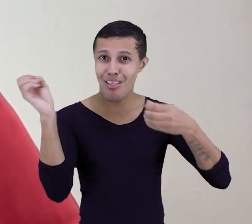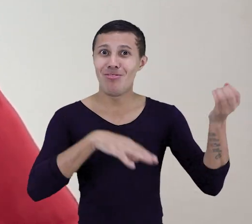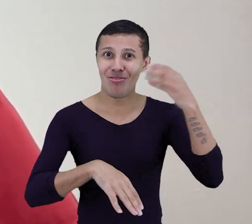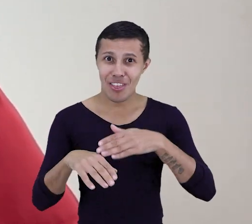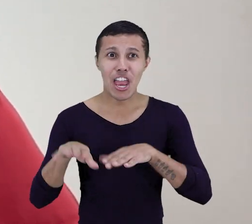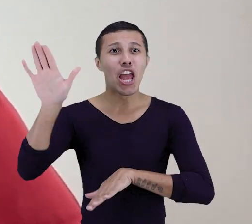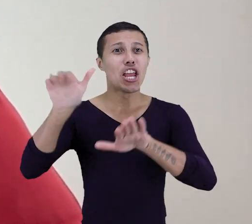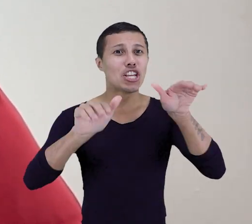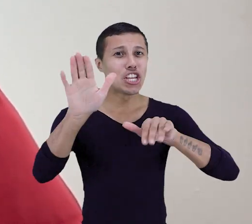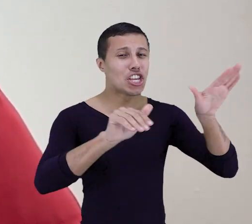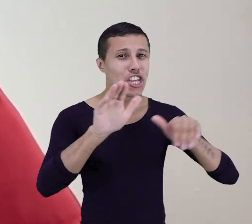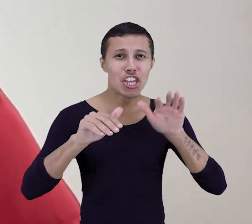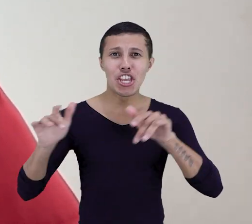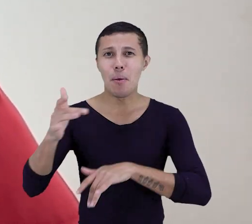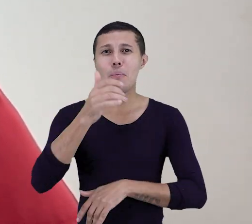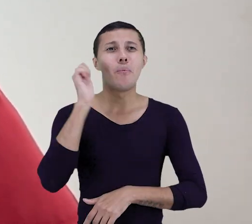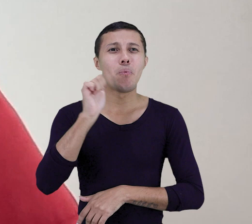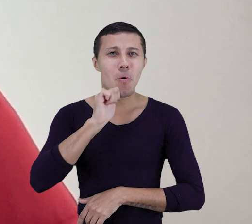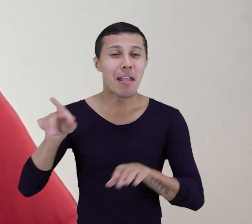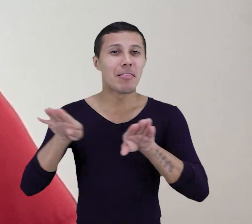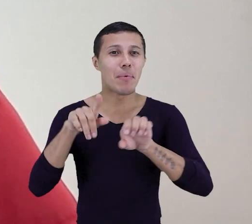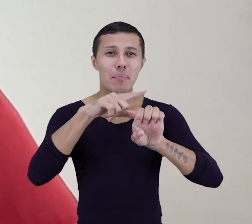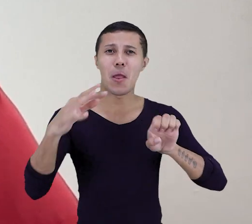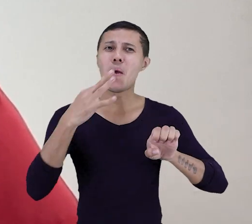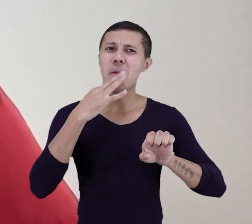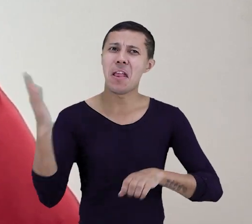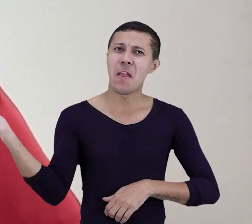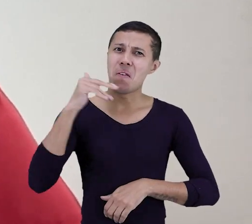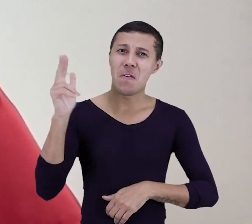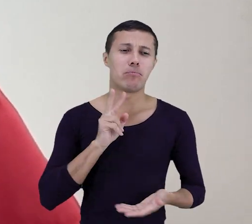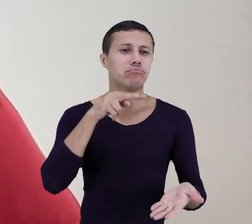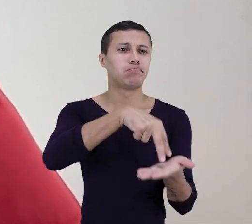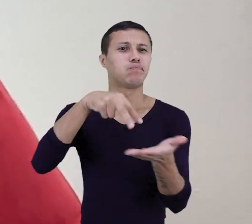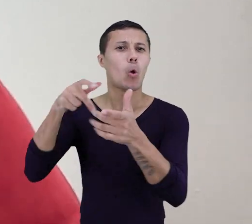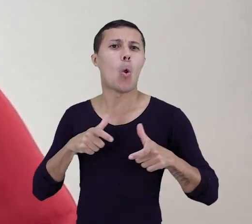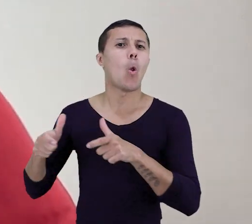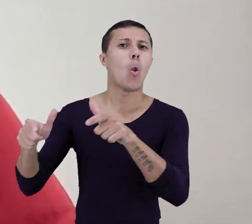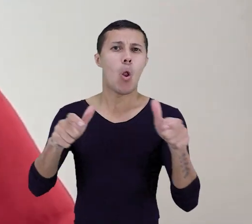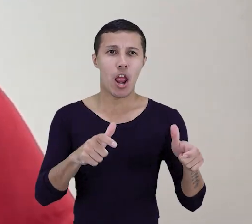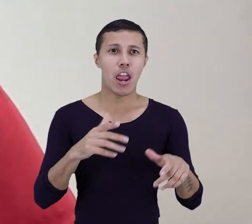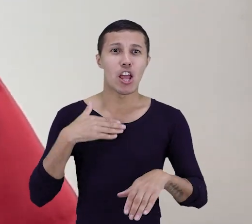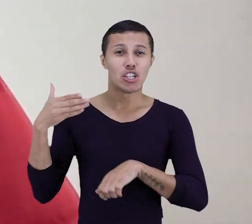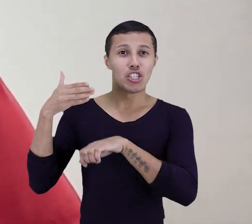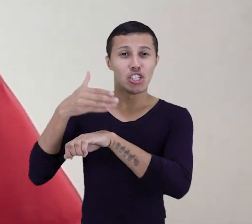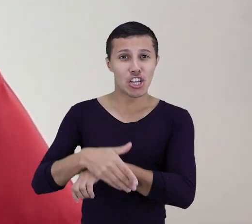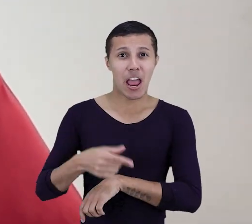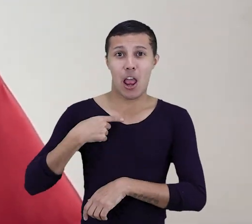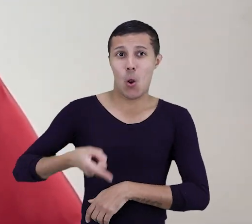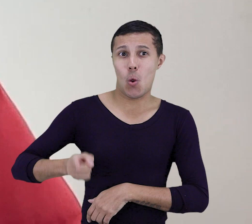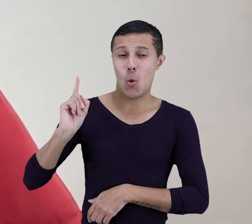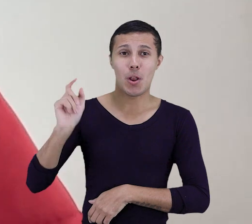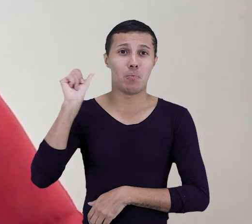convido muito as mulheres empreendedoras que eu conheço, vamos ocupar os nossos espaços. Já participei de um painel em que eu era a única